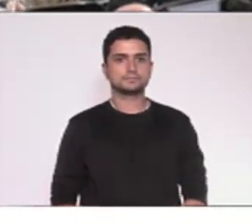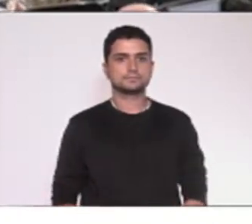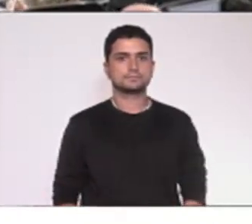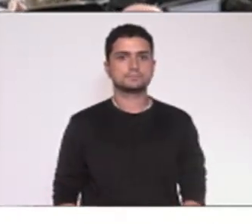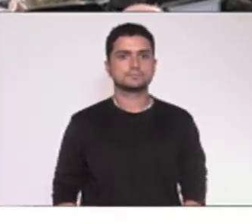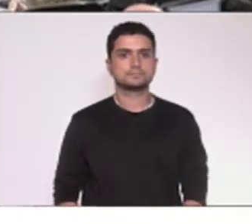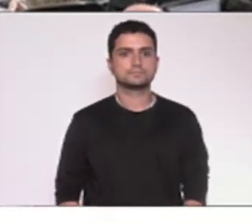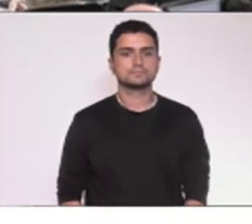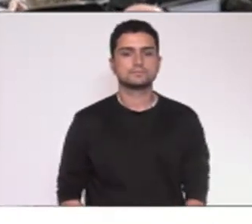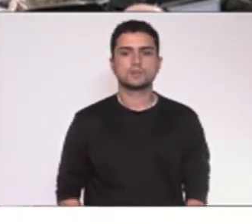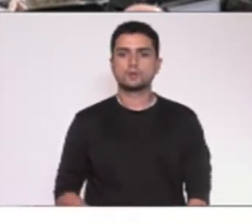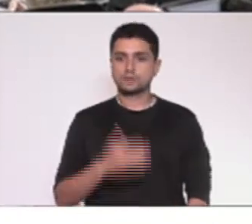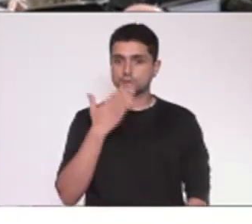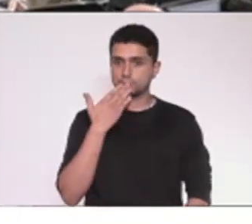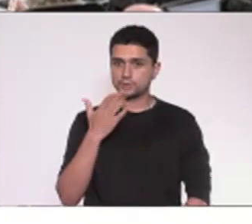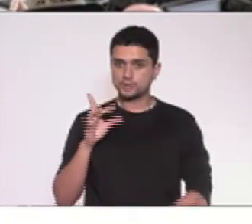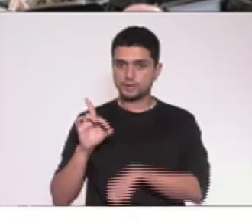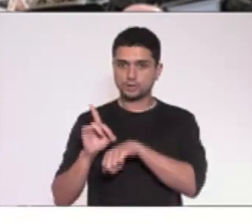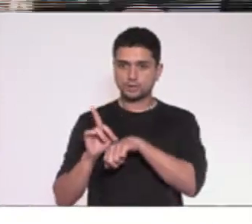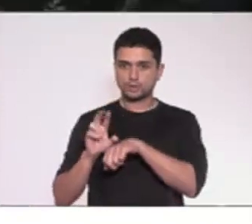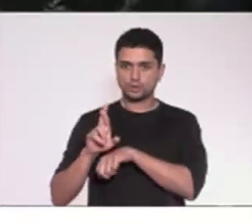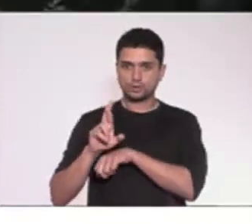pedir que a doutora Carmen